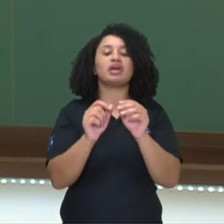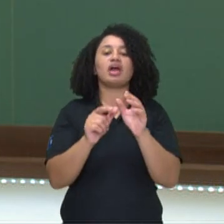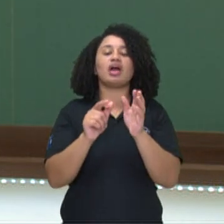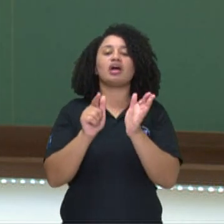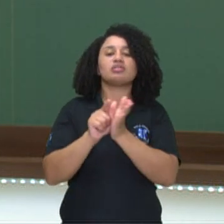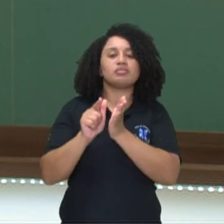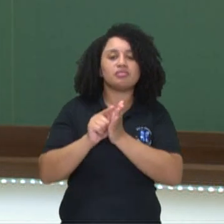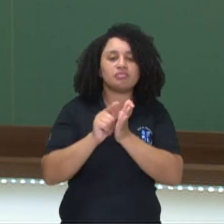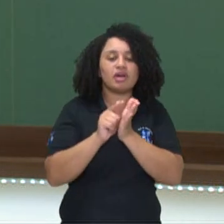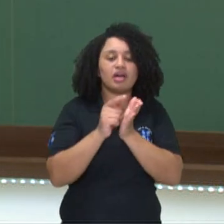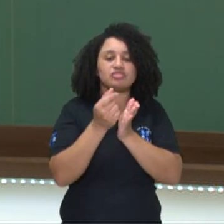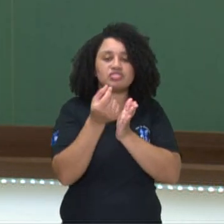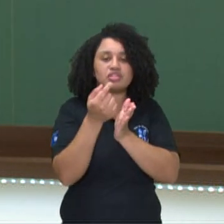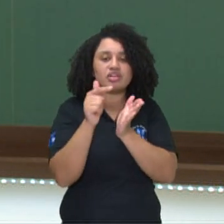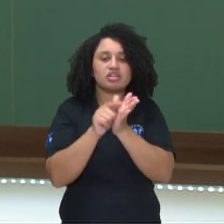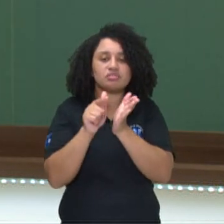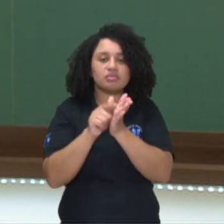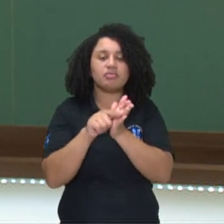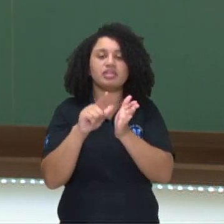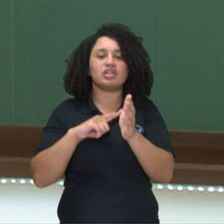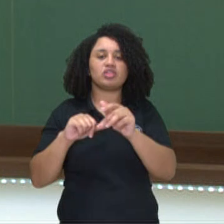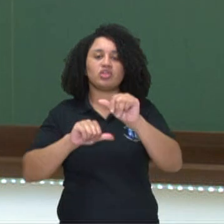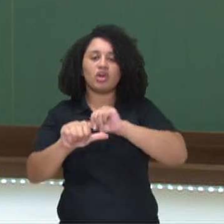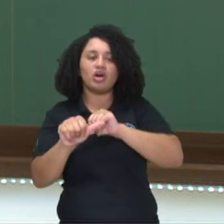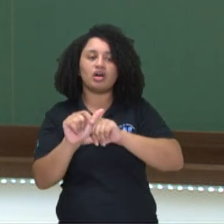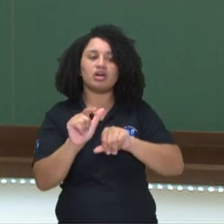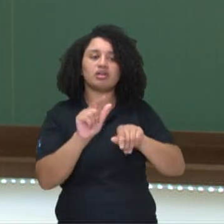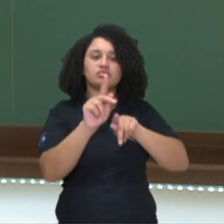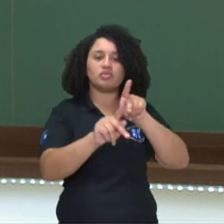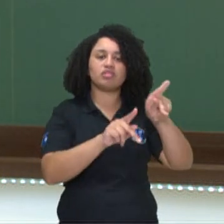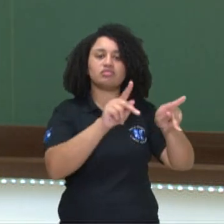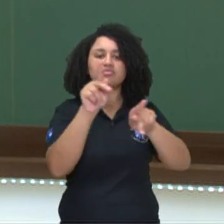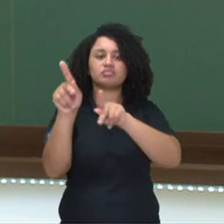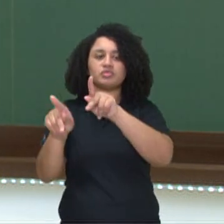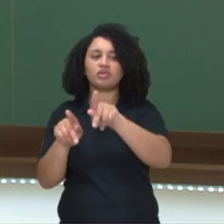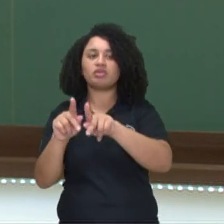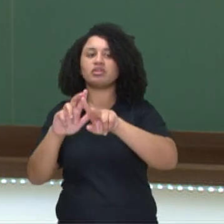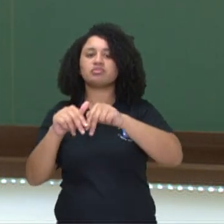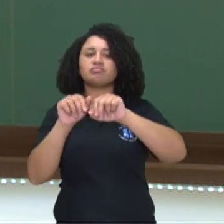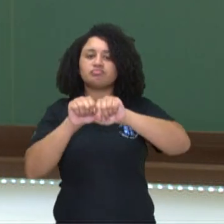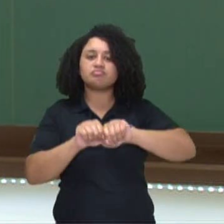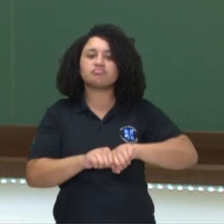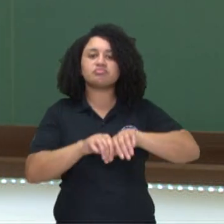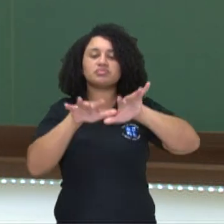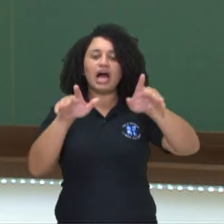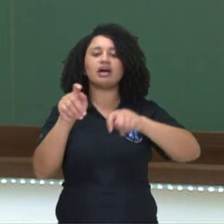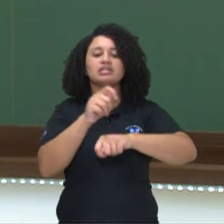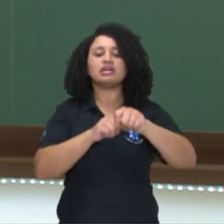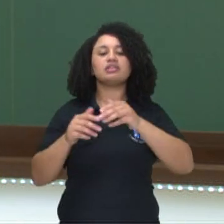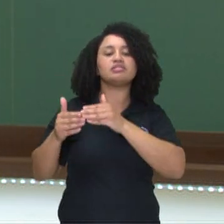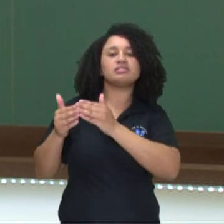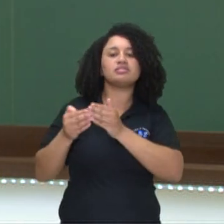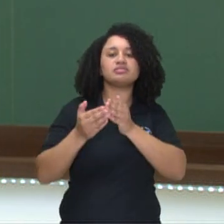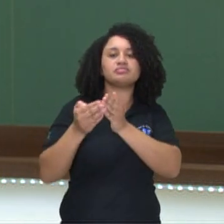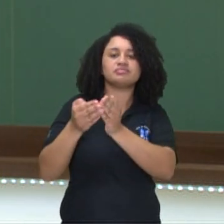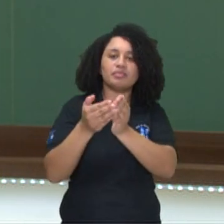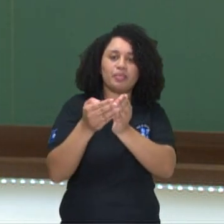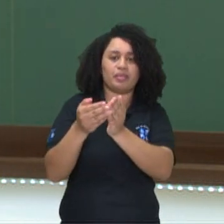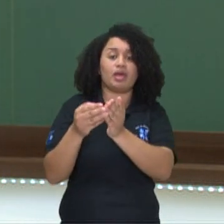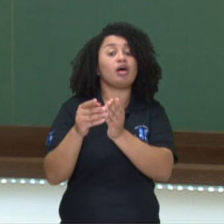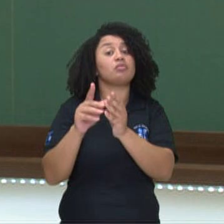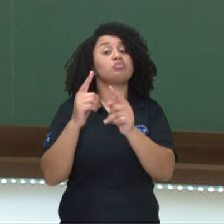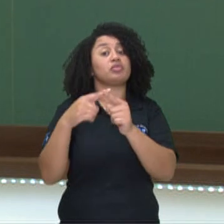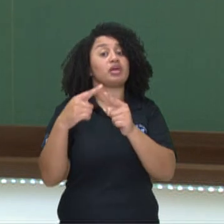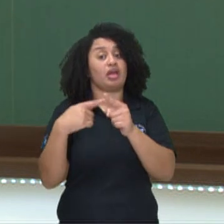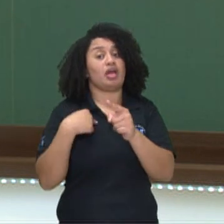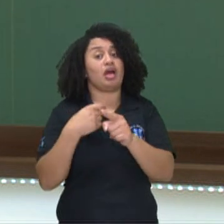para uma troca entre as localidades, além da expansão comercial marítima proporcionada principalmente